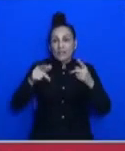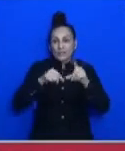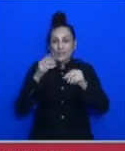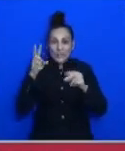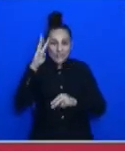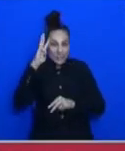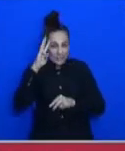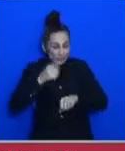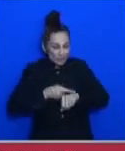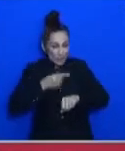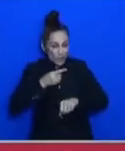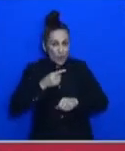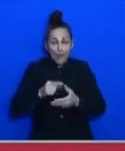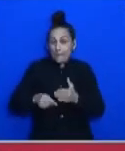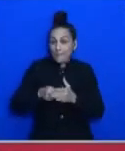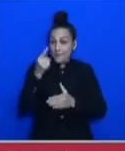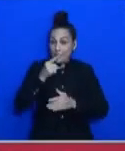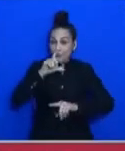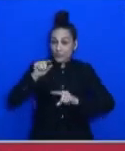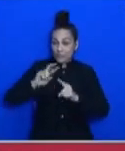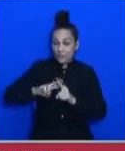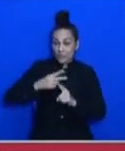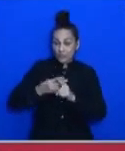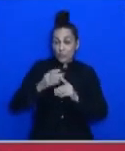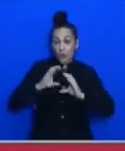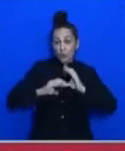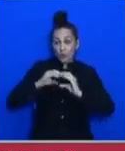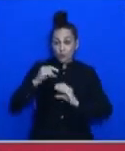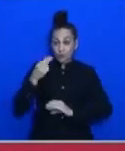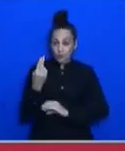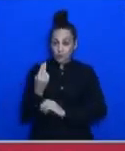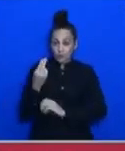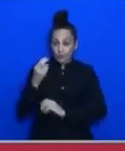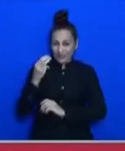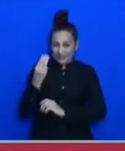Chegou a hora. Passaremos então ao primeiro sorteio da dupla cena, concurso